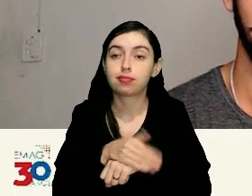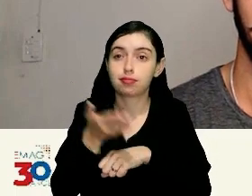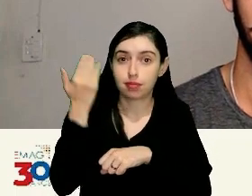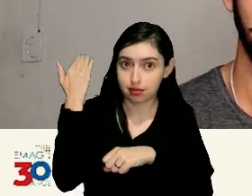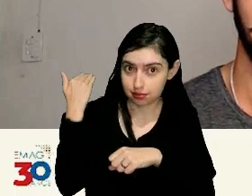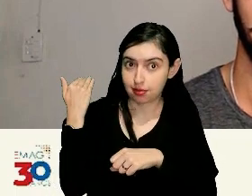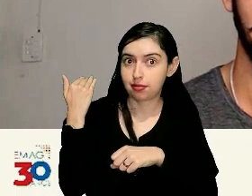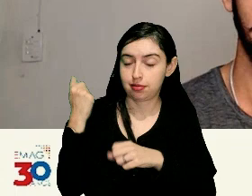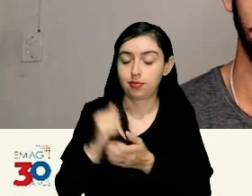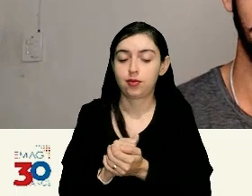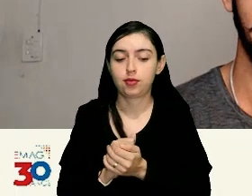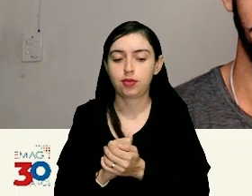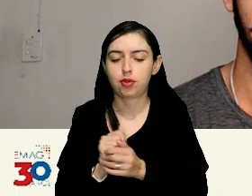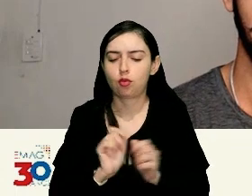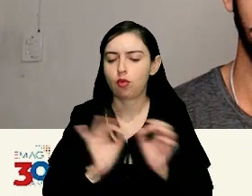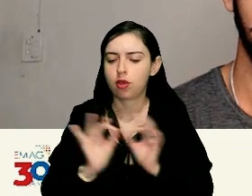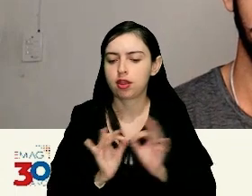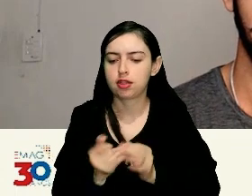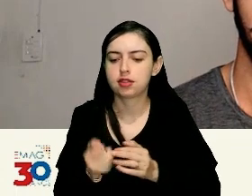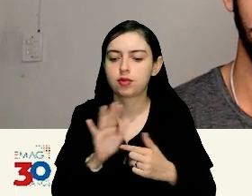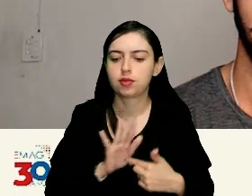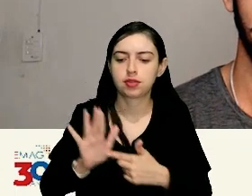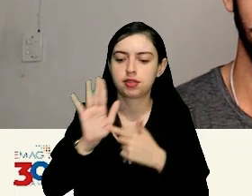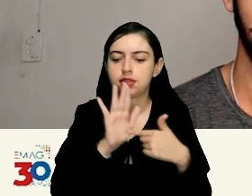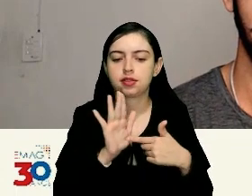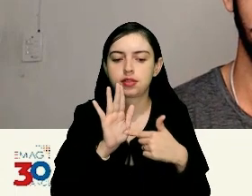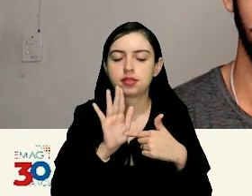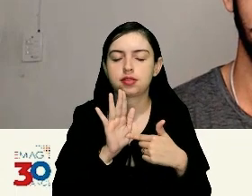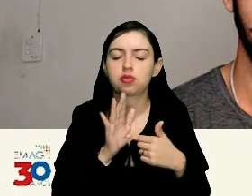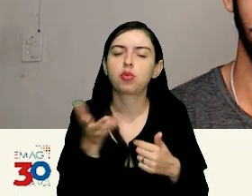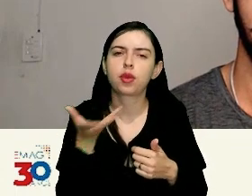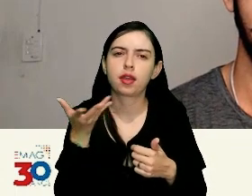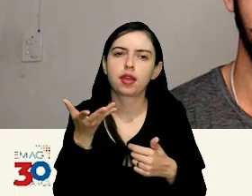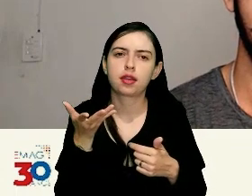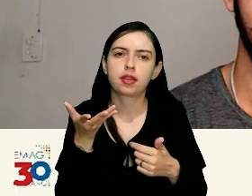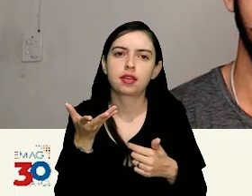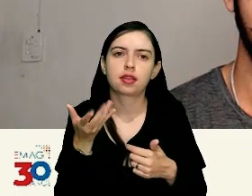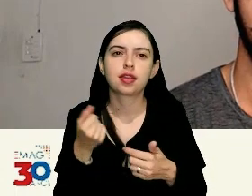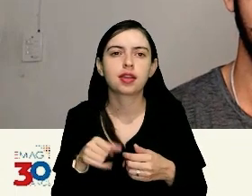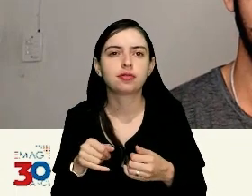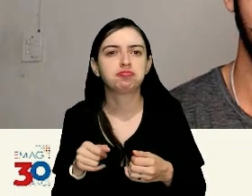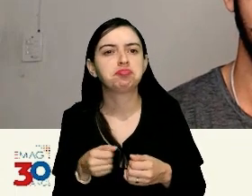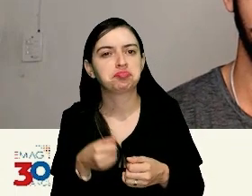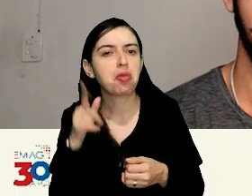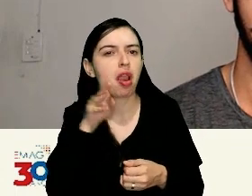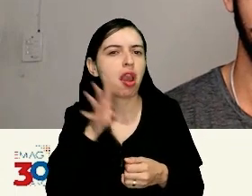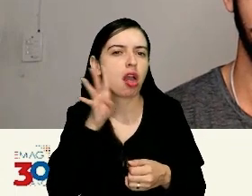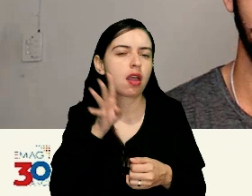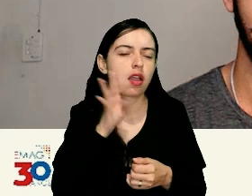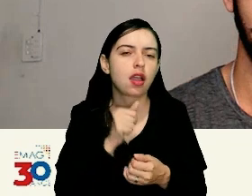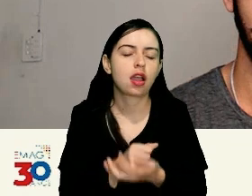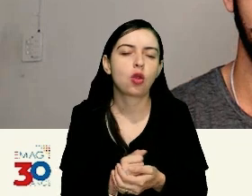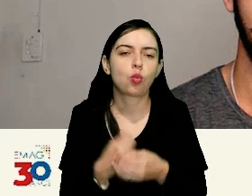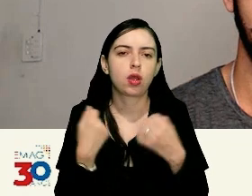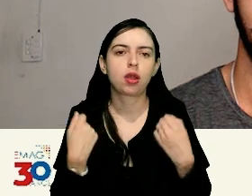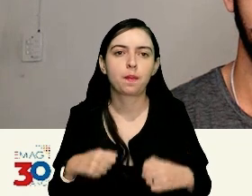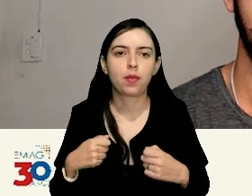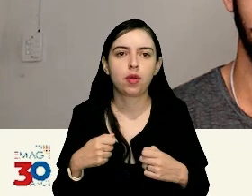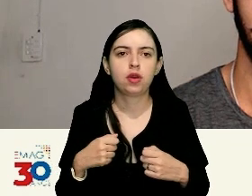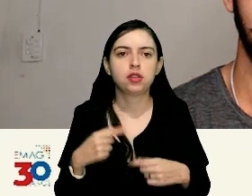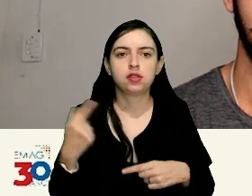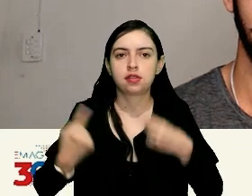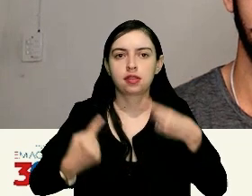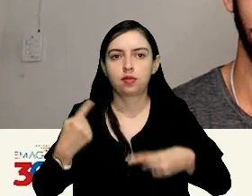uma apresentaçãozinha para vocês, porque eu queria trazer uns conteúdos bem legais, assim, para que a gente pudesse debater, eu acho que